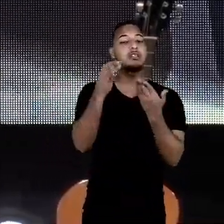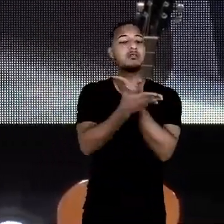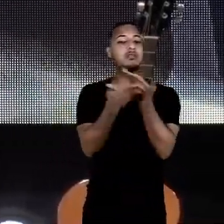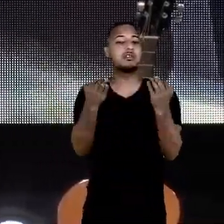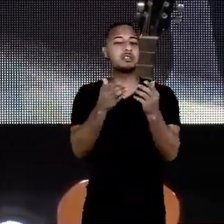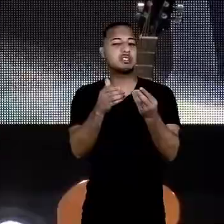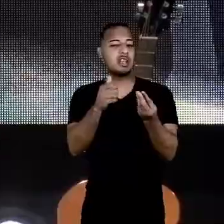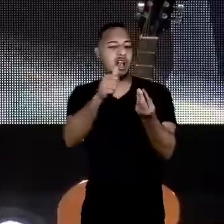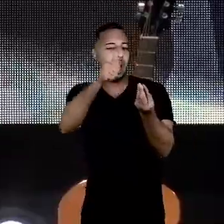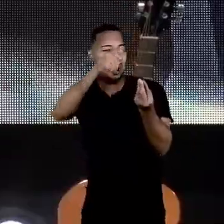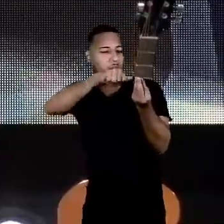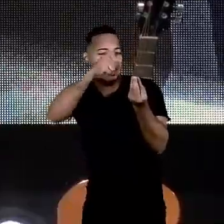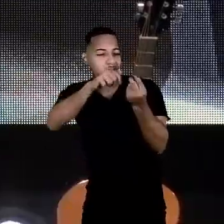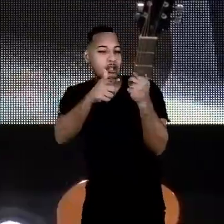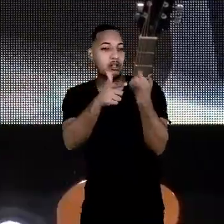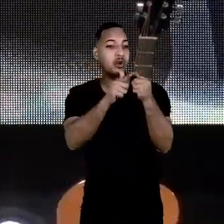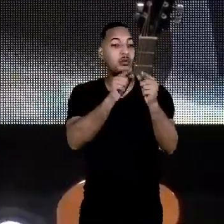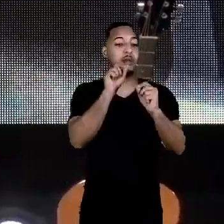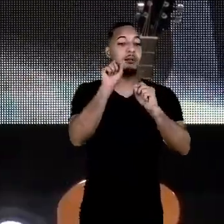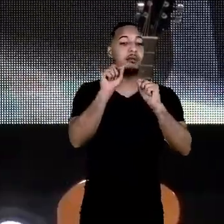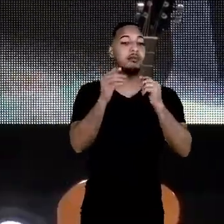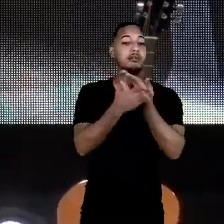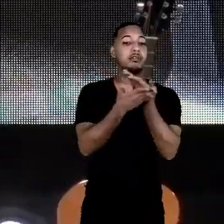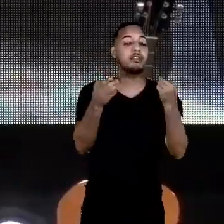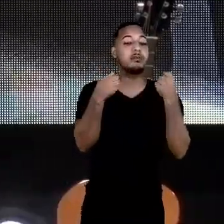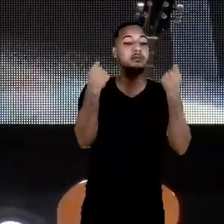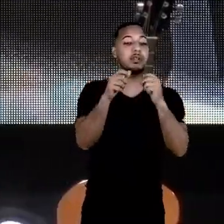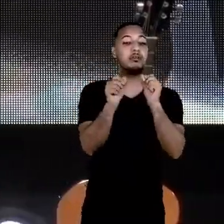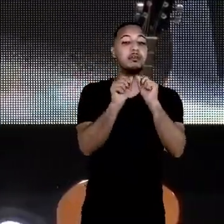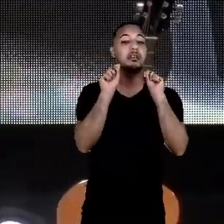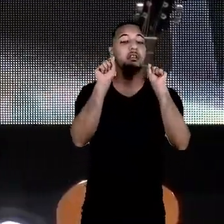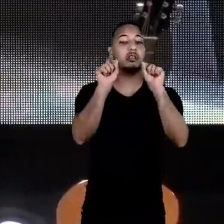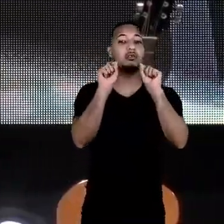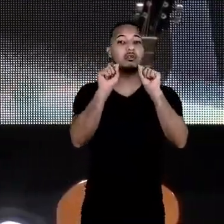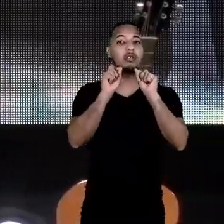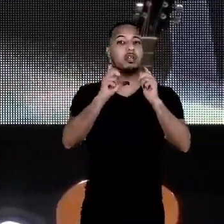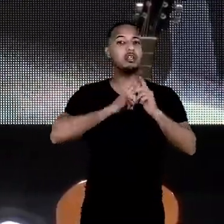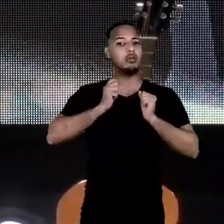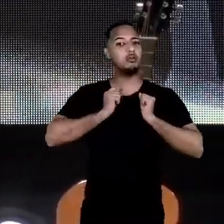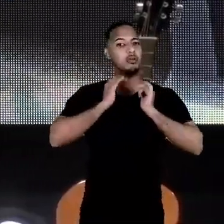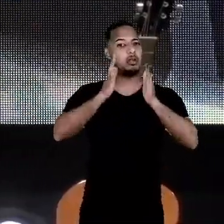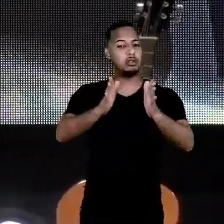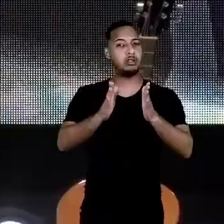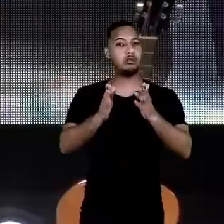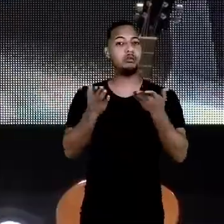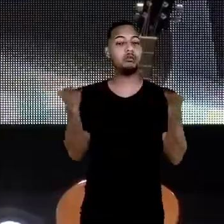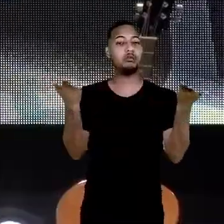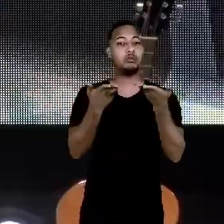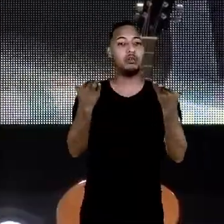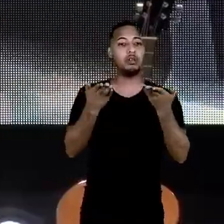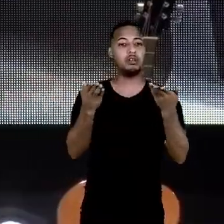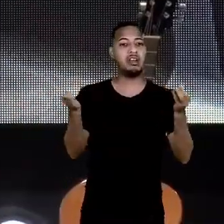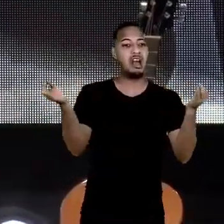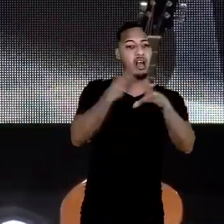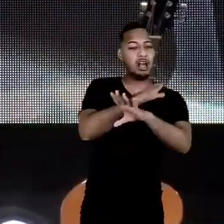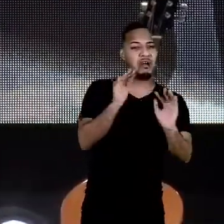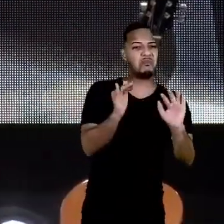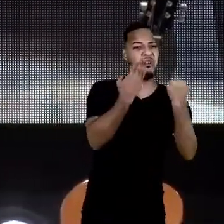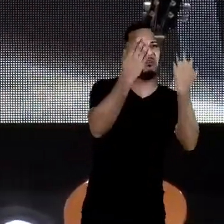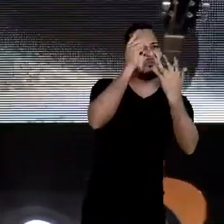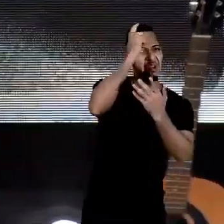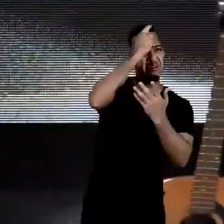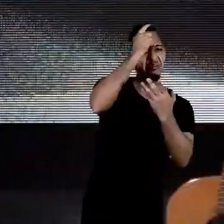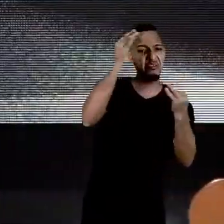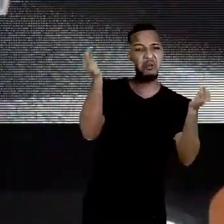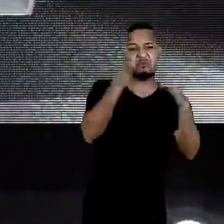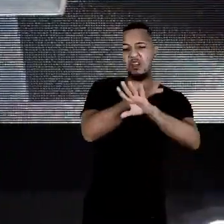você está, o cativeiro, agora chegou a hora de você, sabe, reagir, de você dizer: peraí, acabou a festa do diabo. Não, acabou, eu não